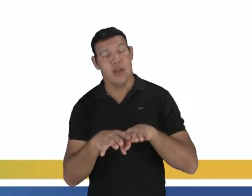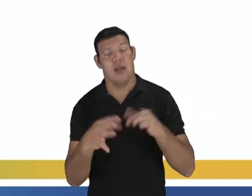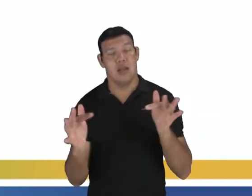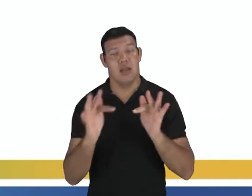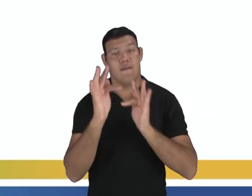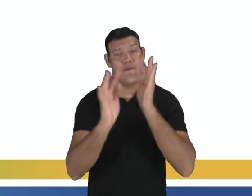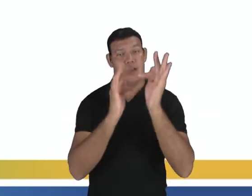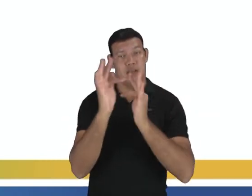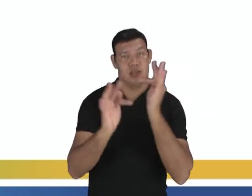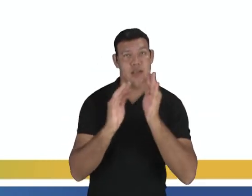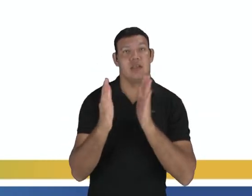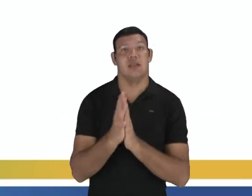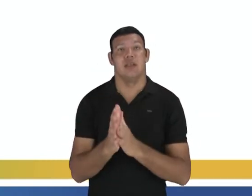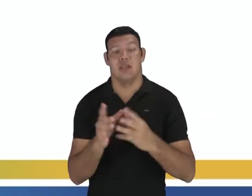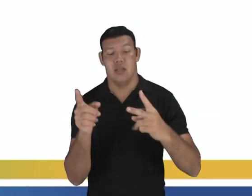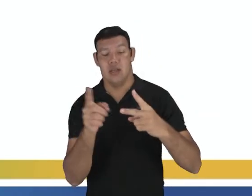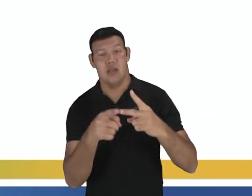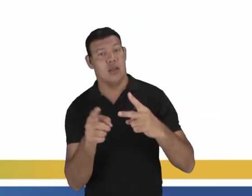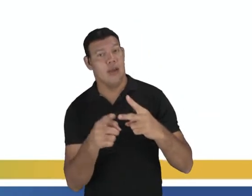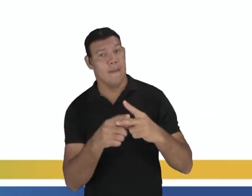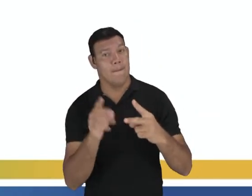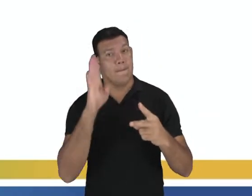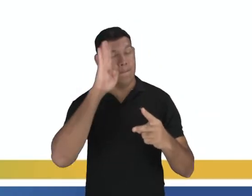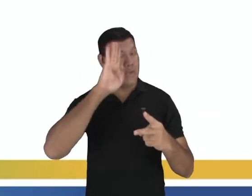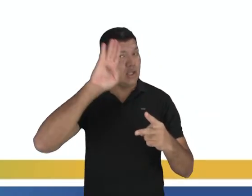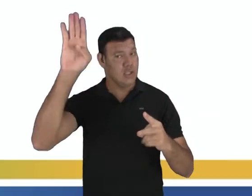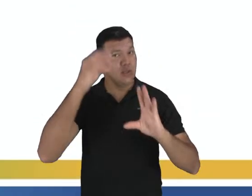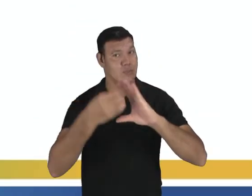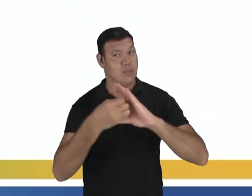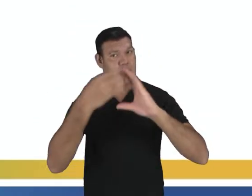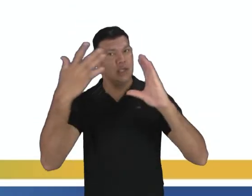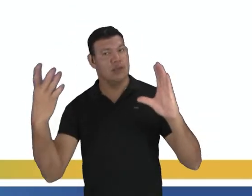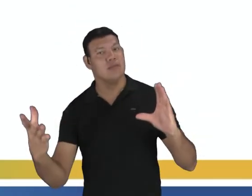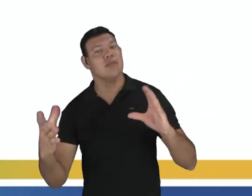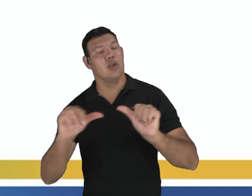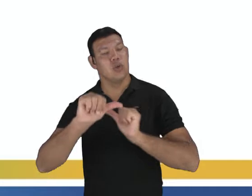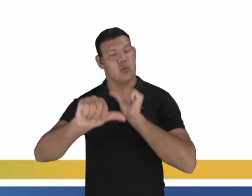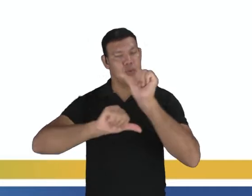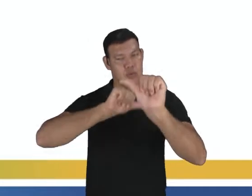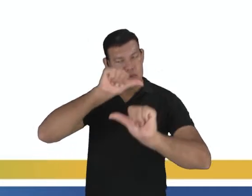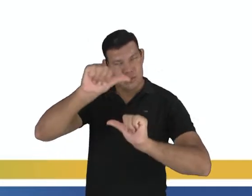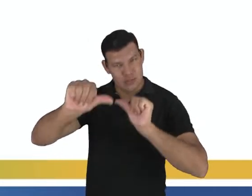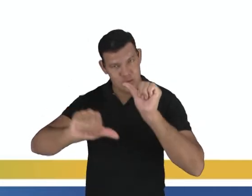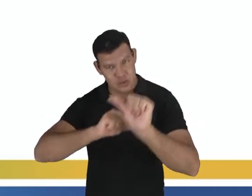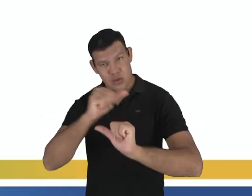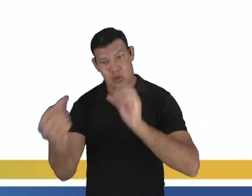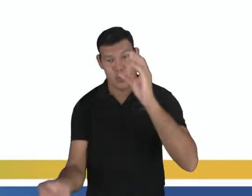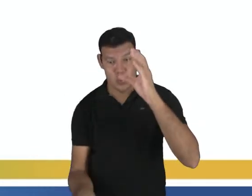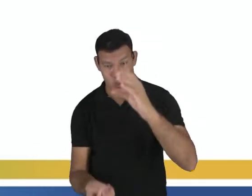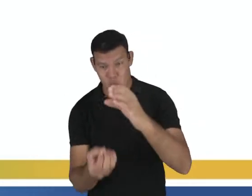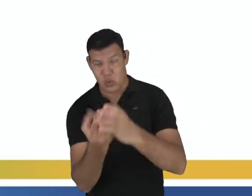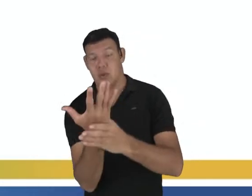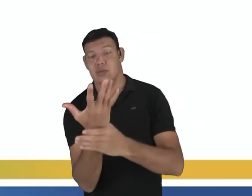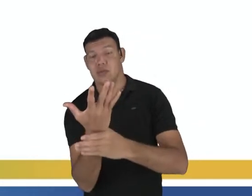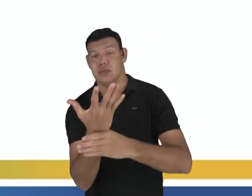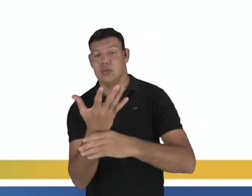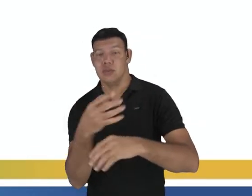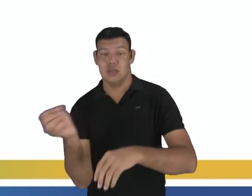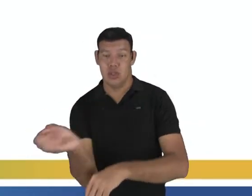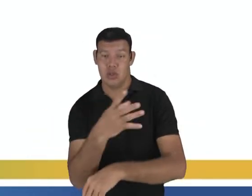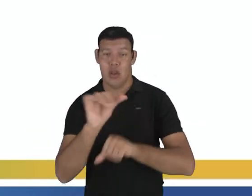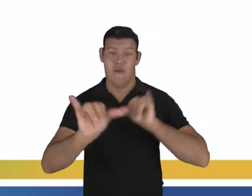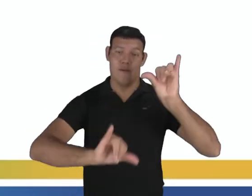fenômeno químico, a principal característica é existe alteração na natureza da matéria,